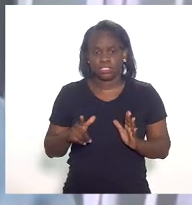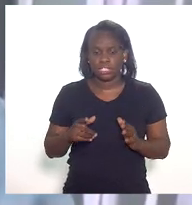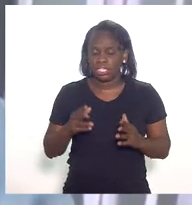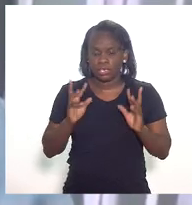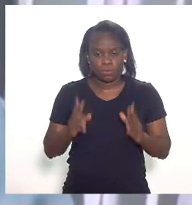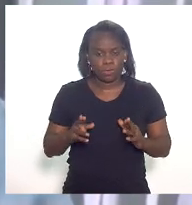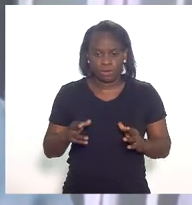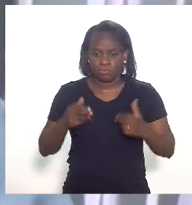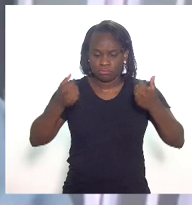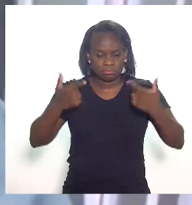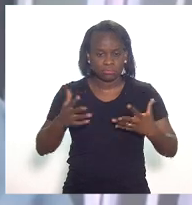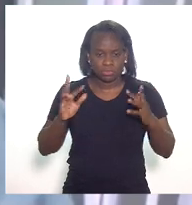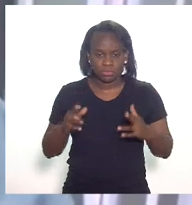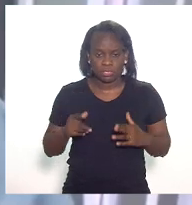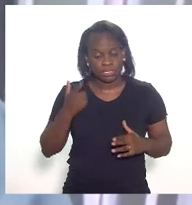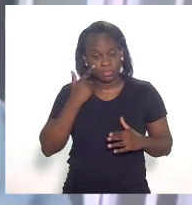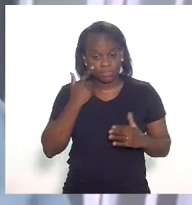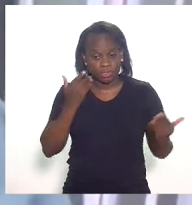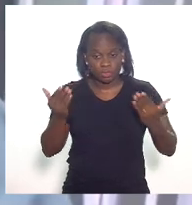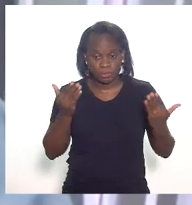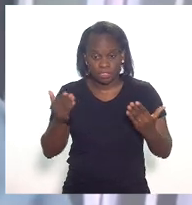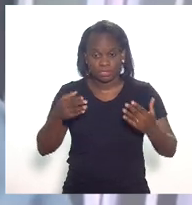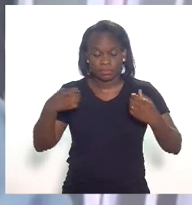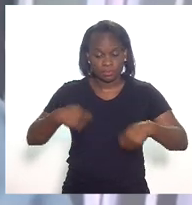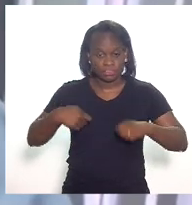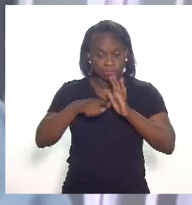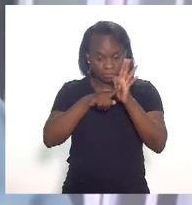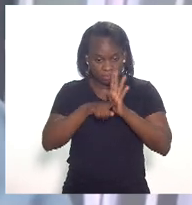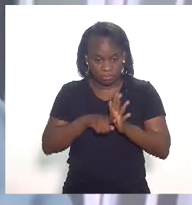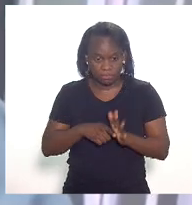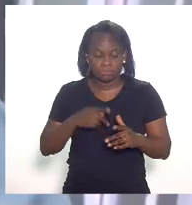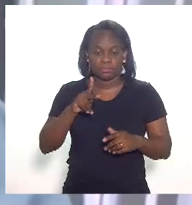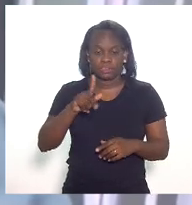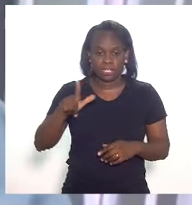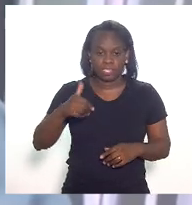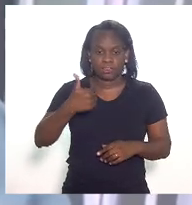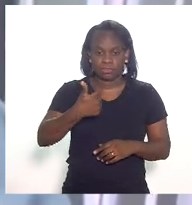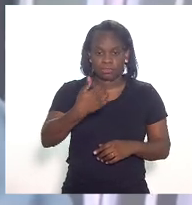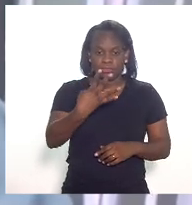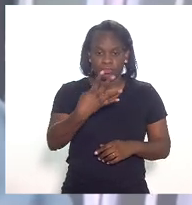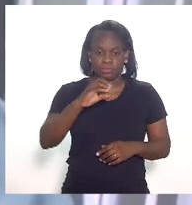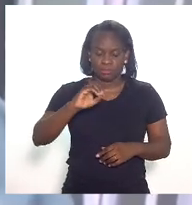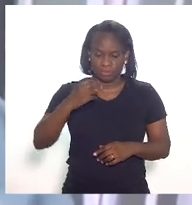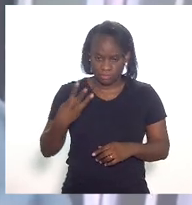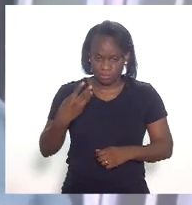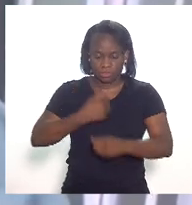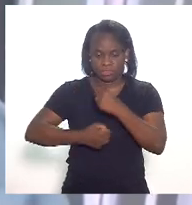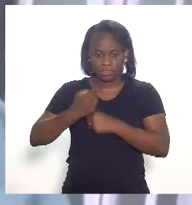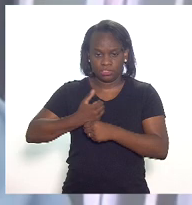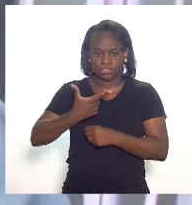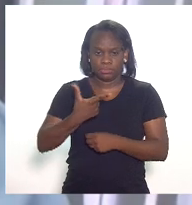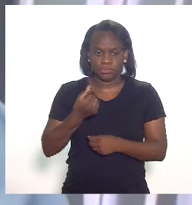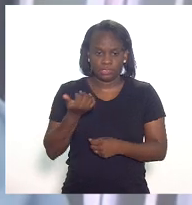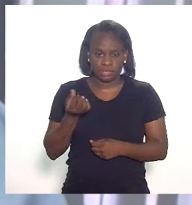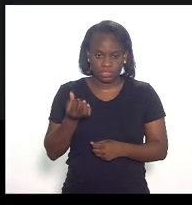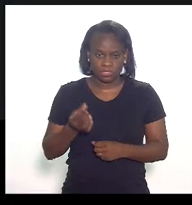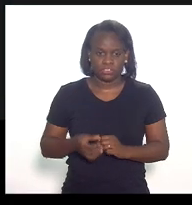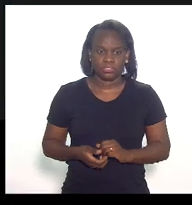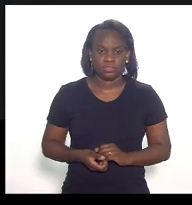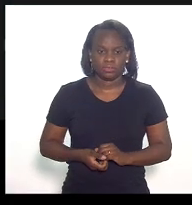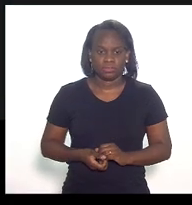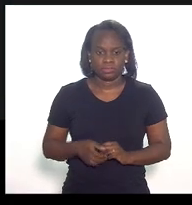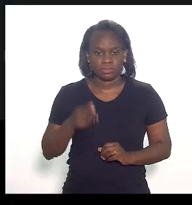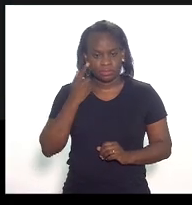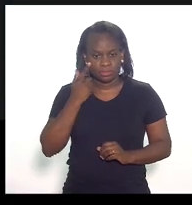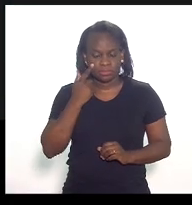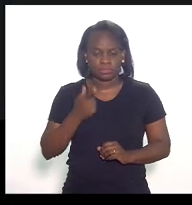teor. Então, valeria a pena dar uma conferida. Porque eu repito aqui, é o PL 1403 de 2016, que